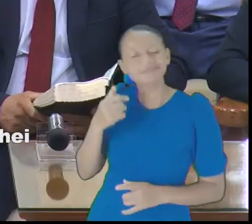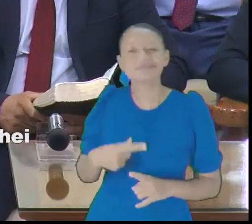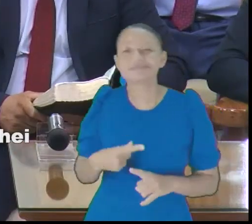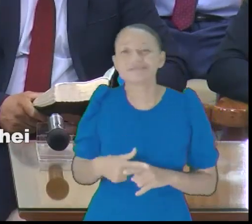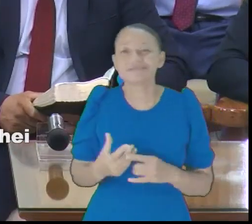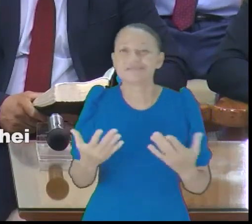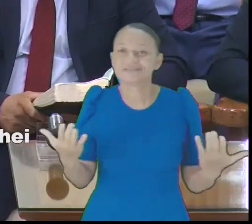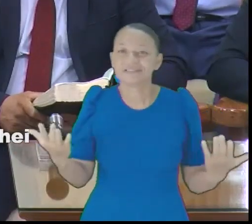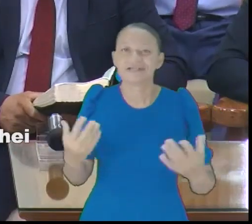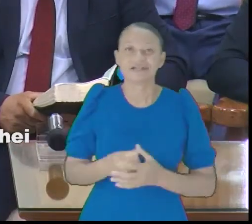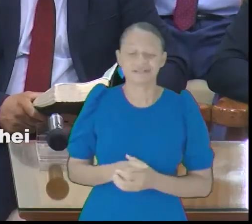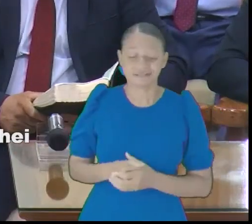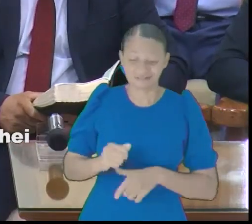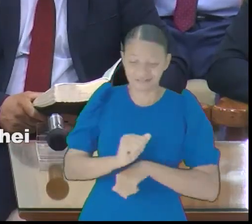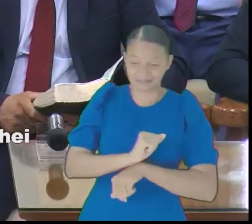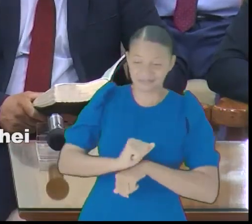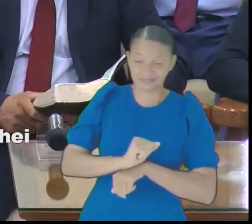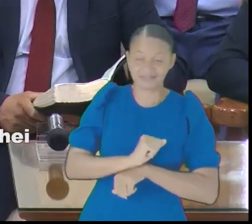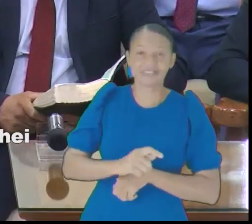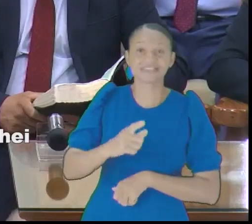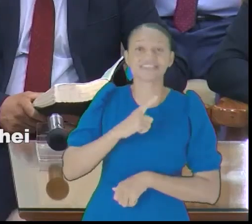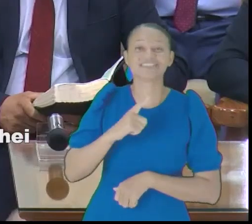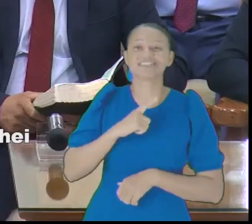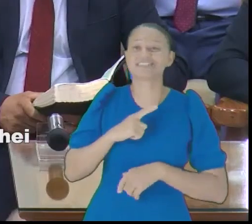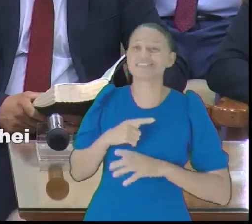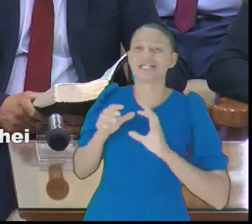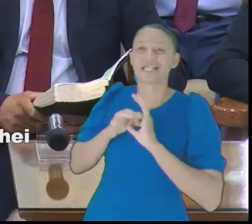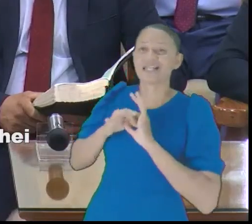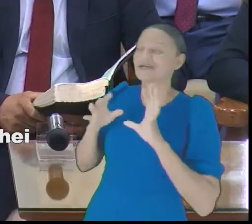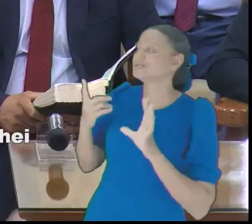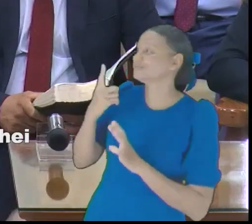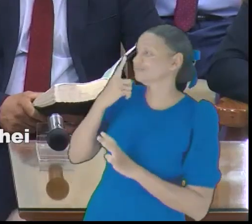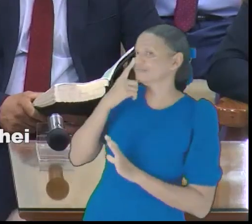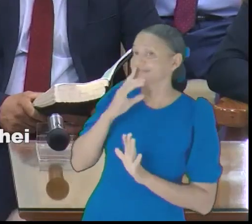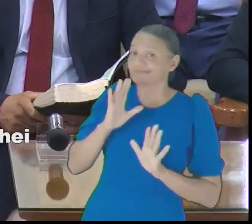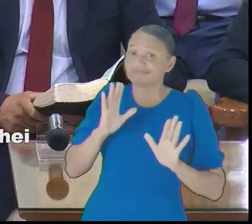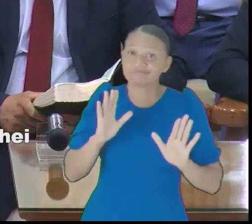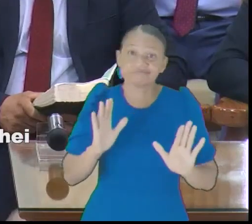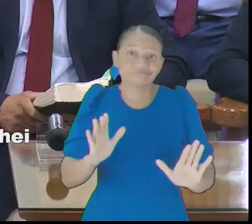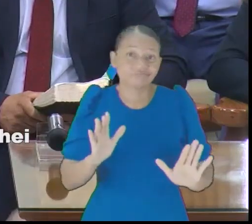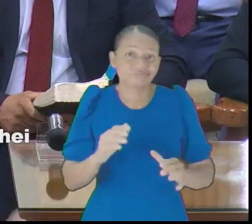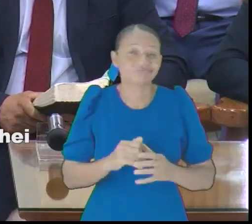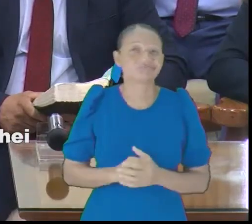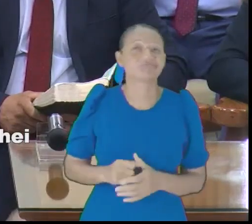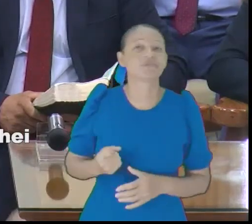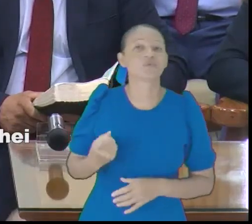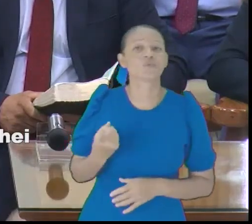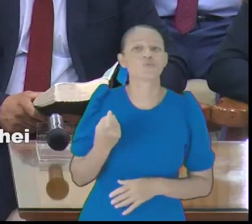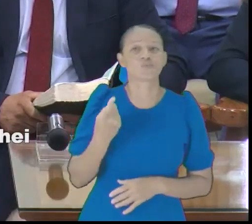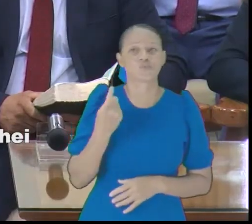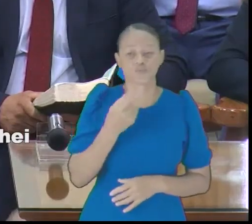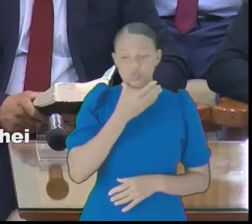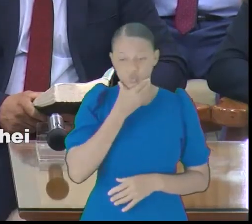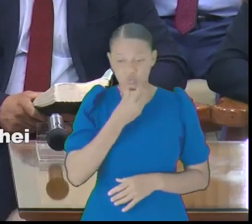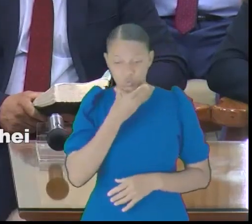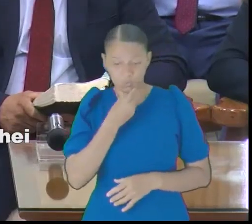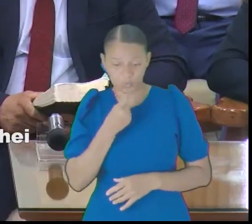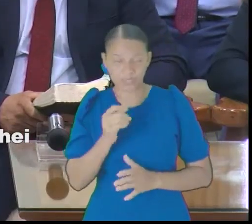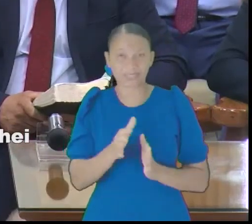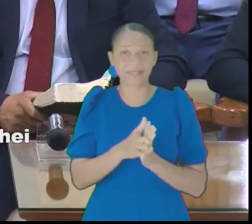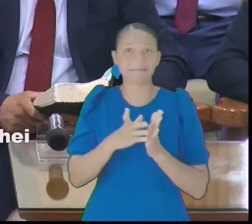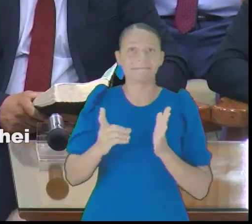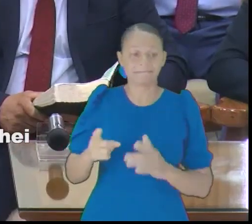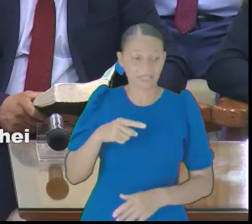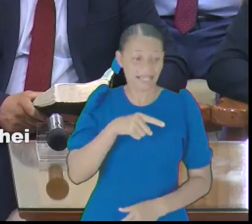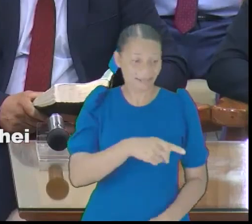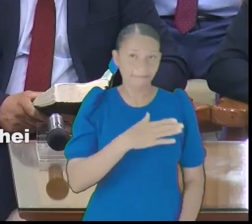quê? Porque Abraão tinha essa liberdade. Aliás, ele foi o único homem da Bíblia que Deus disse: ele é